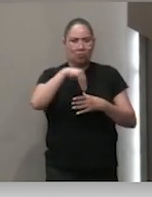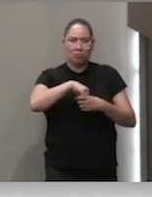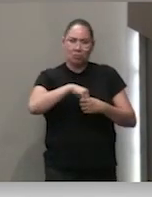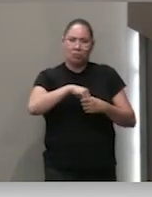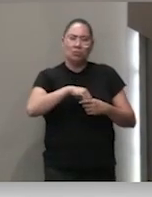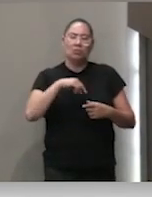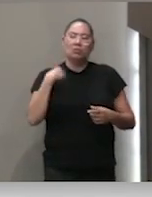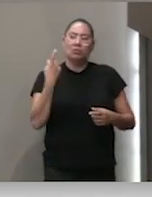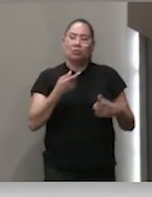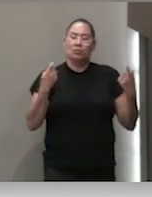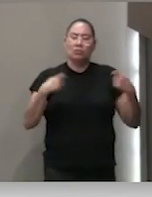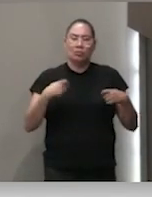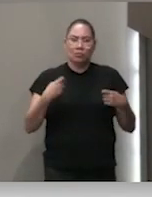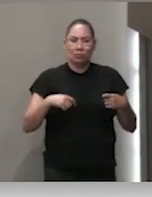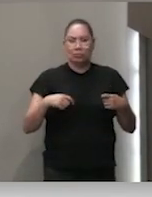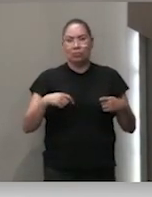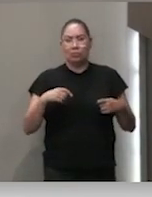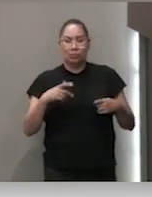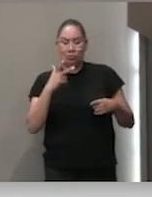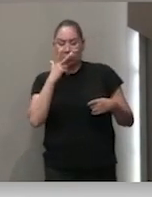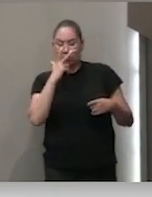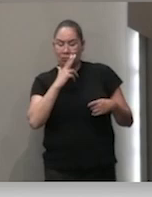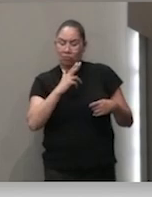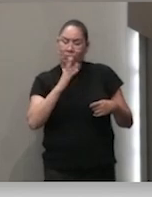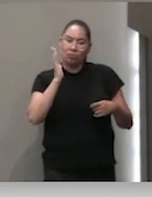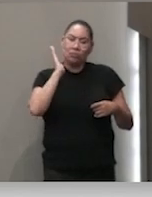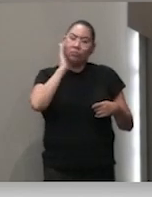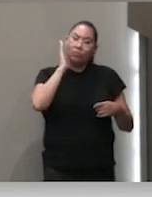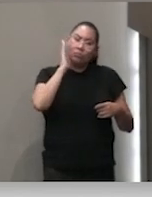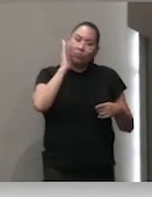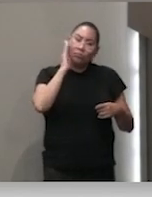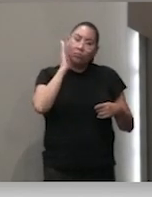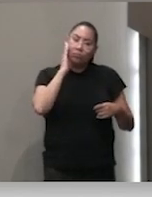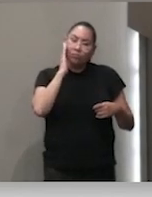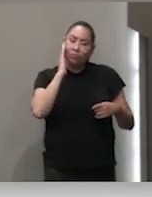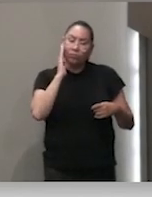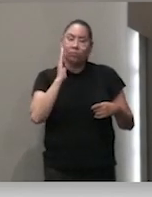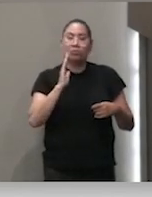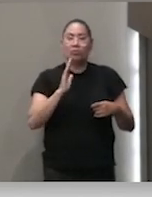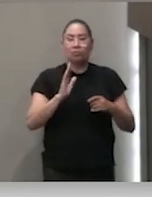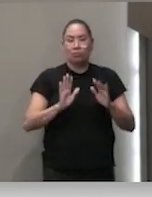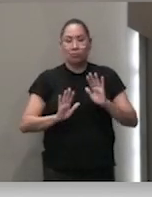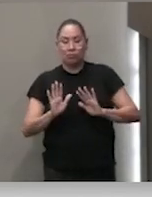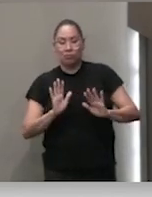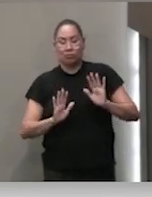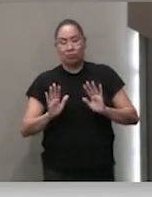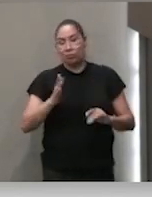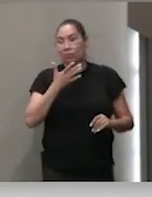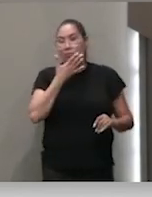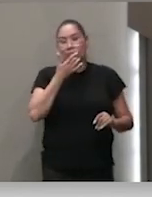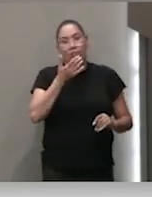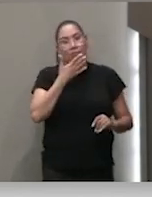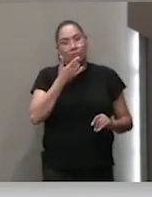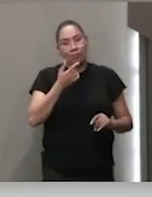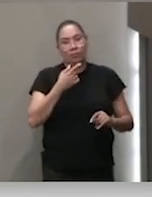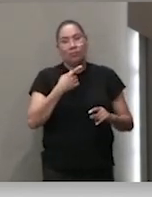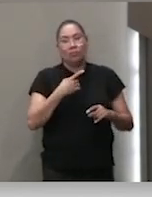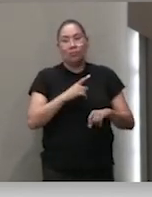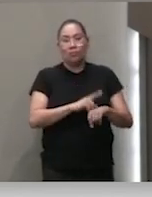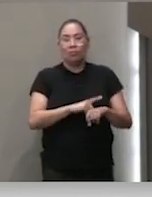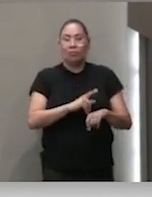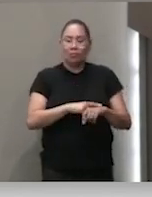nós temos que administrar internamente, porque não é fácil, não é fácil no momento da